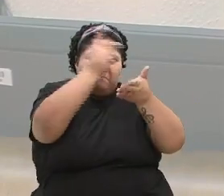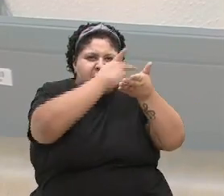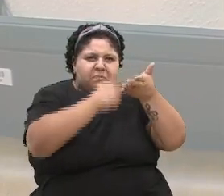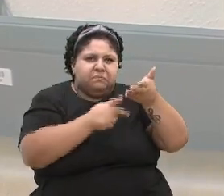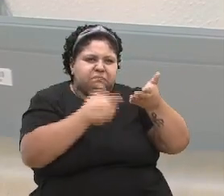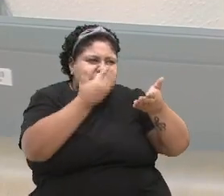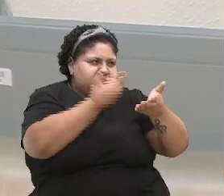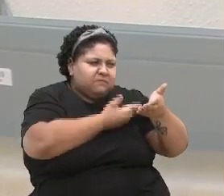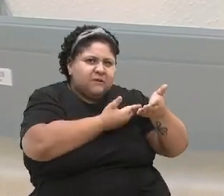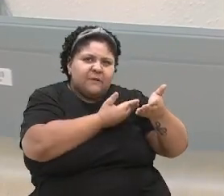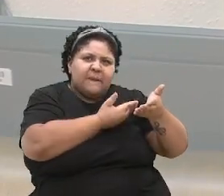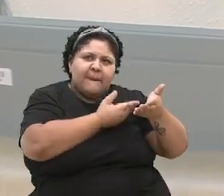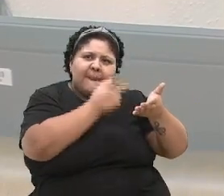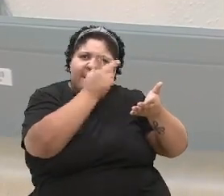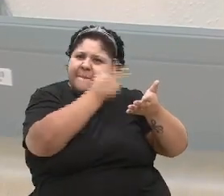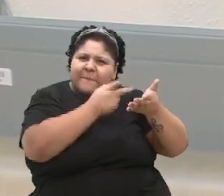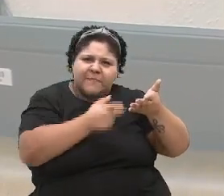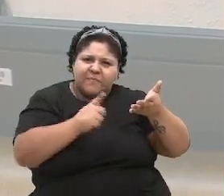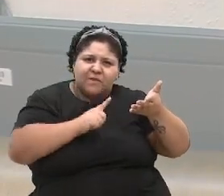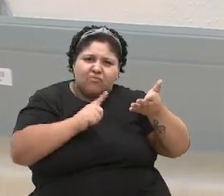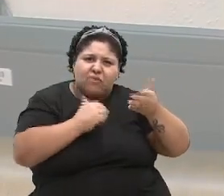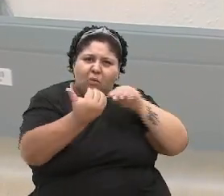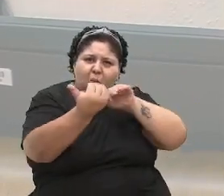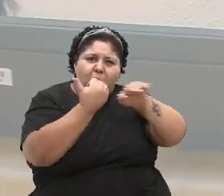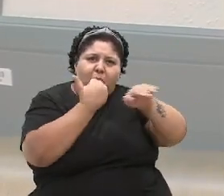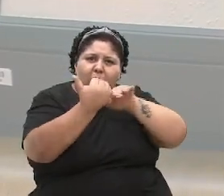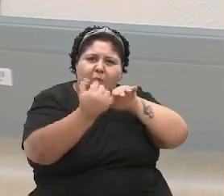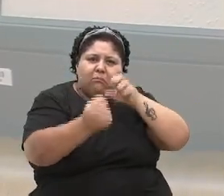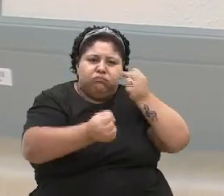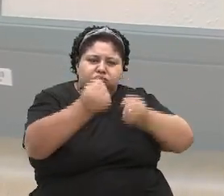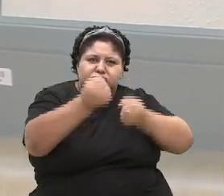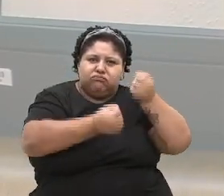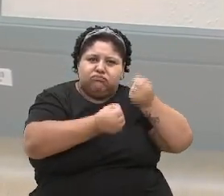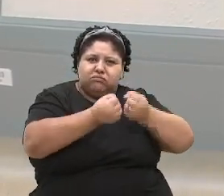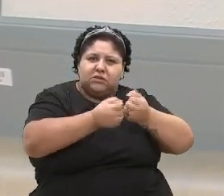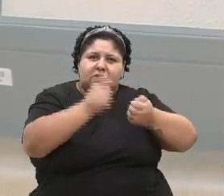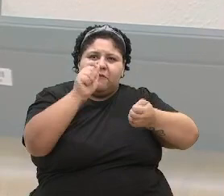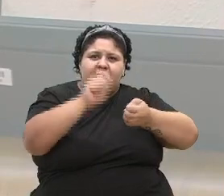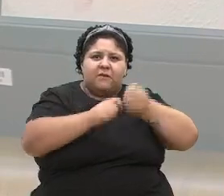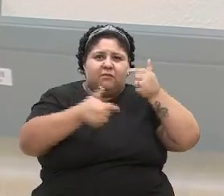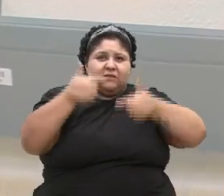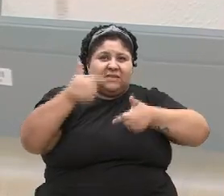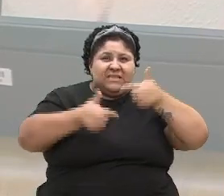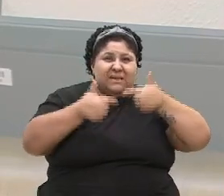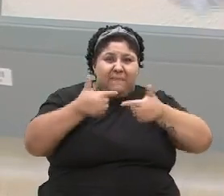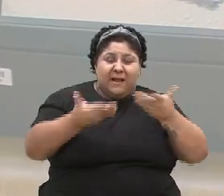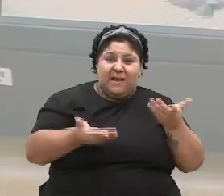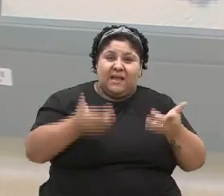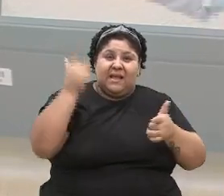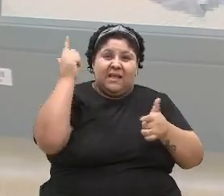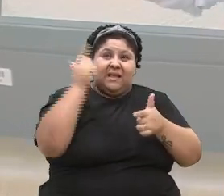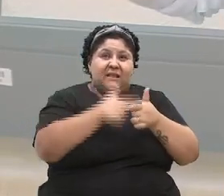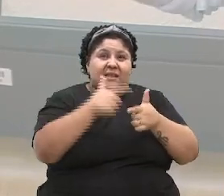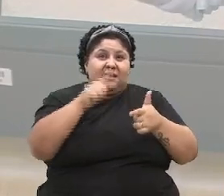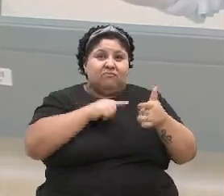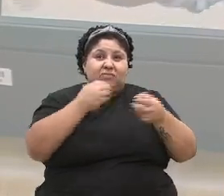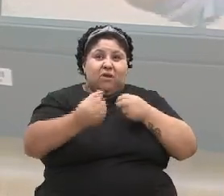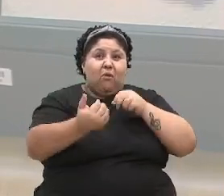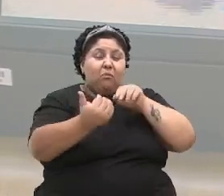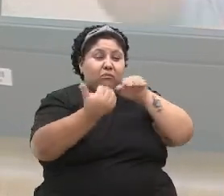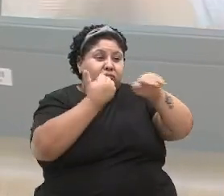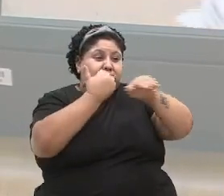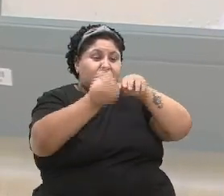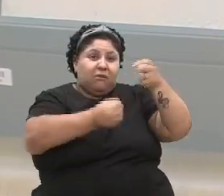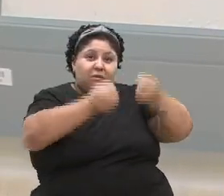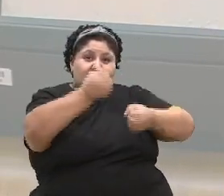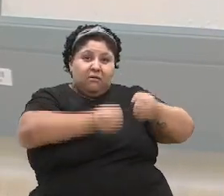imagem, aquilo ali é intransitável, né? O senhor faz um desserviço em falar um tipo de coisa dessa, porque ali é intransitável. O senhor